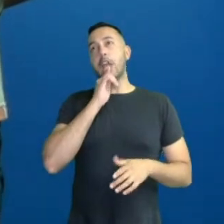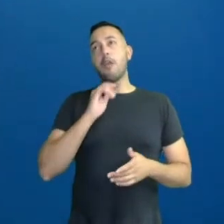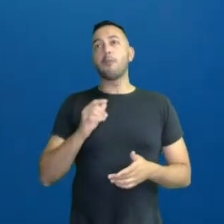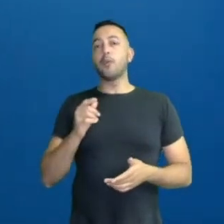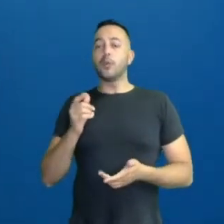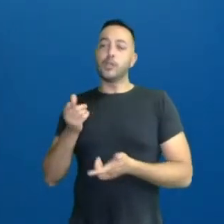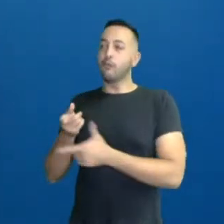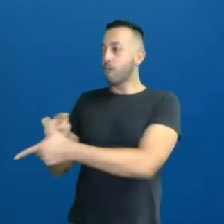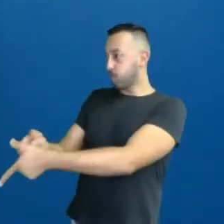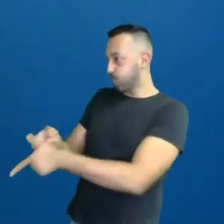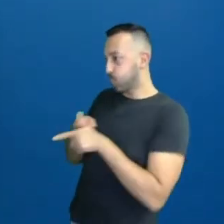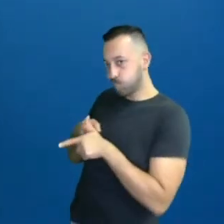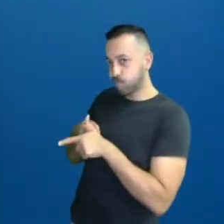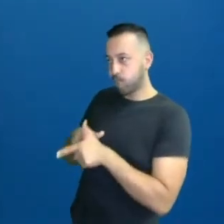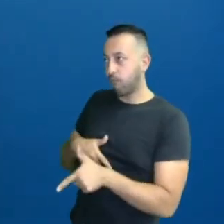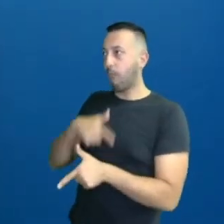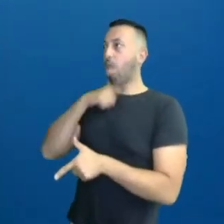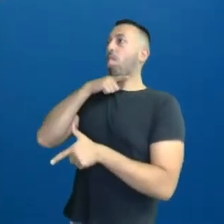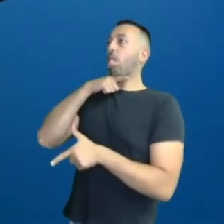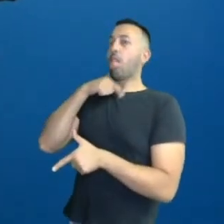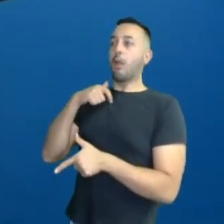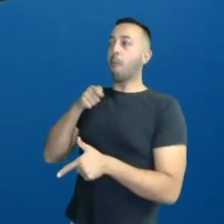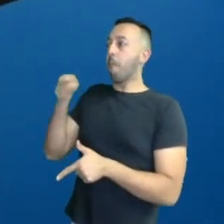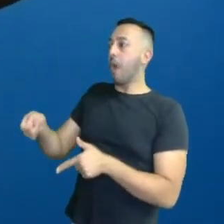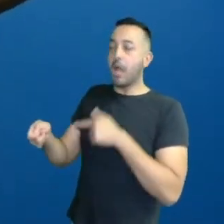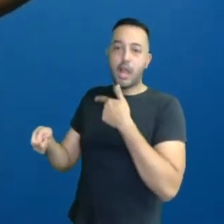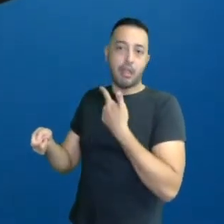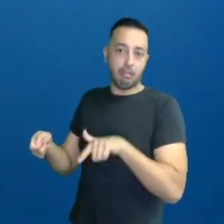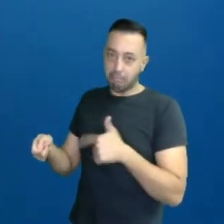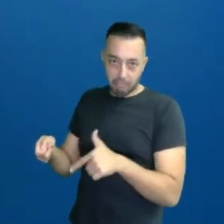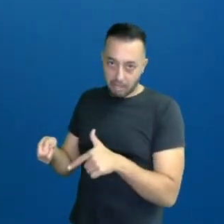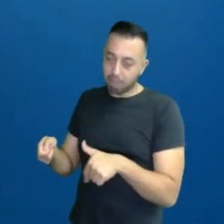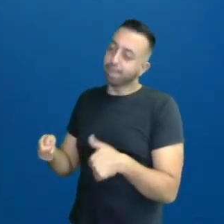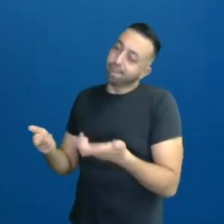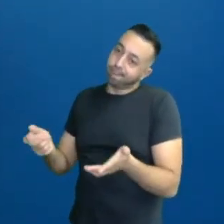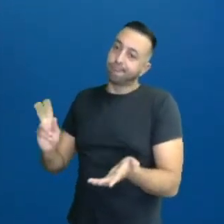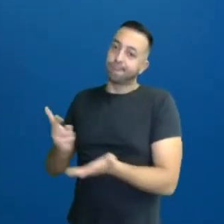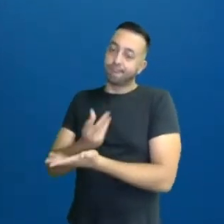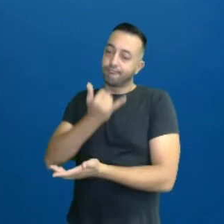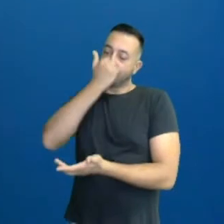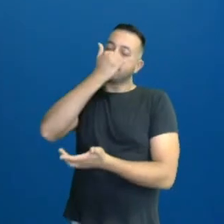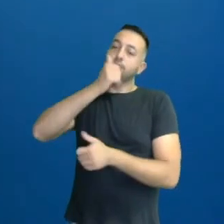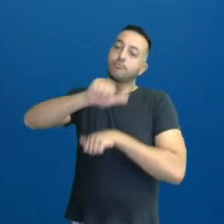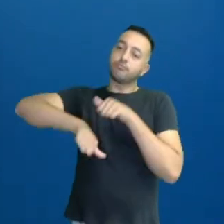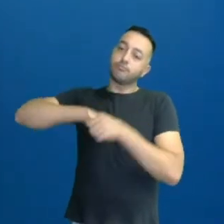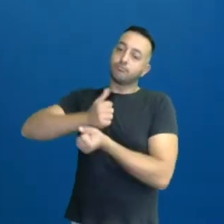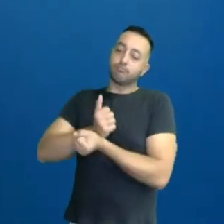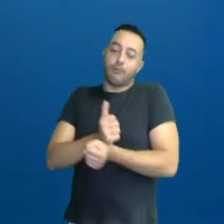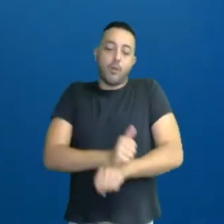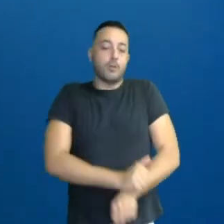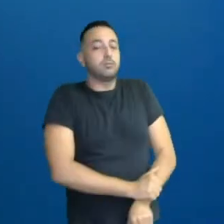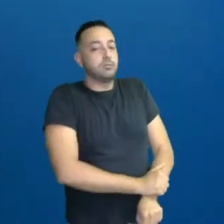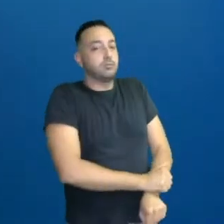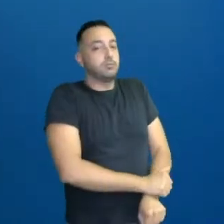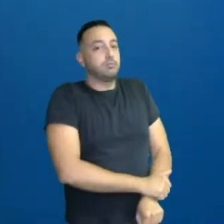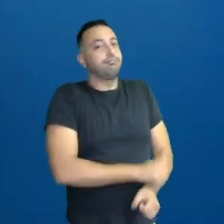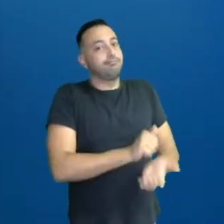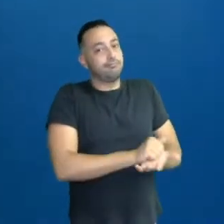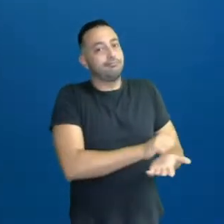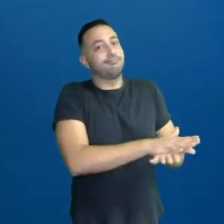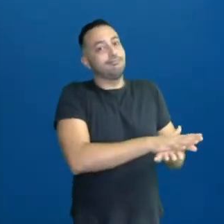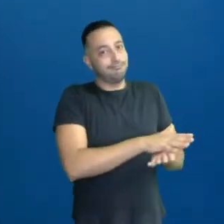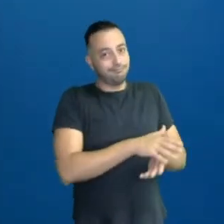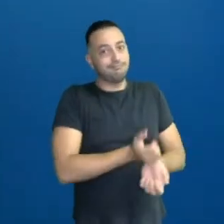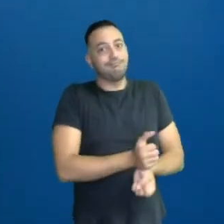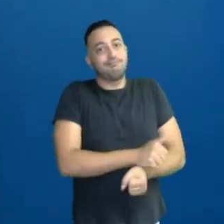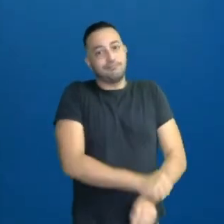me pediu um empréstimo, não tinha como me pagar, virava escravo. Essa escravidão por dívida ela vai ser extinta pelos tiranos,